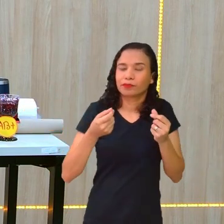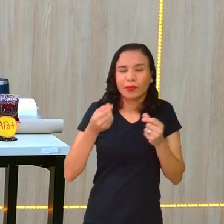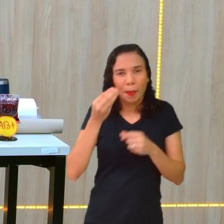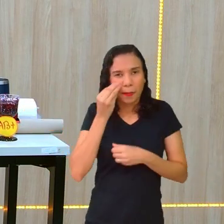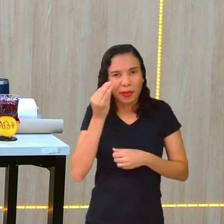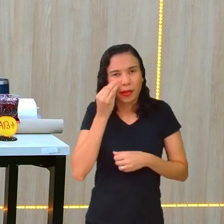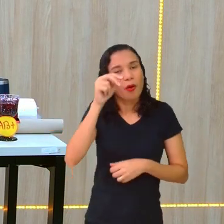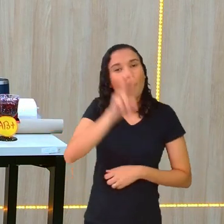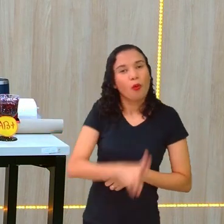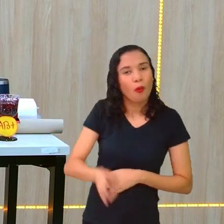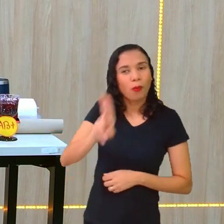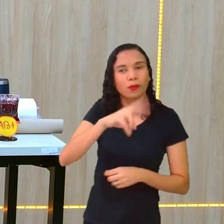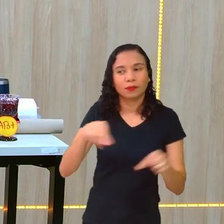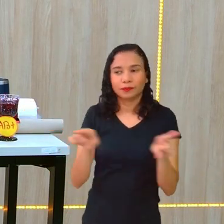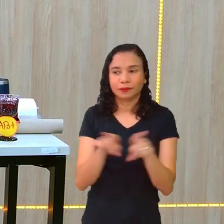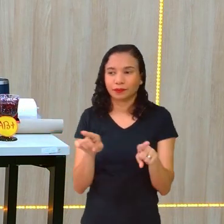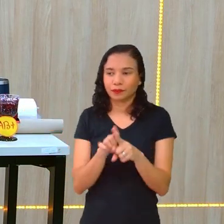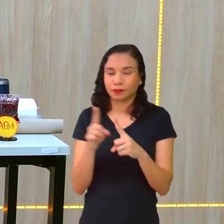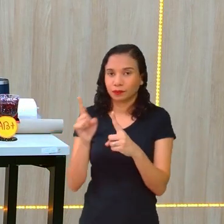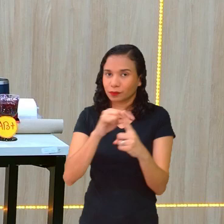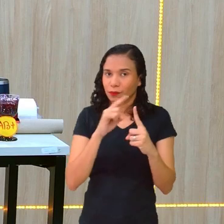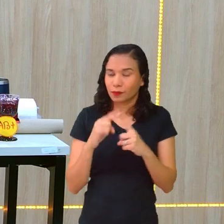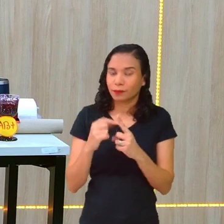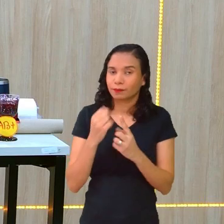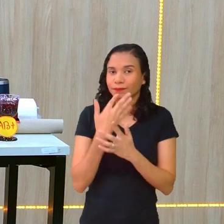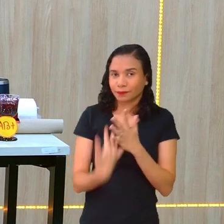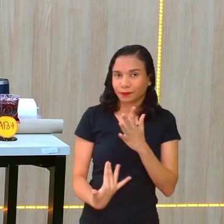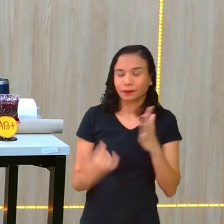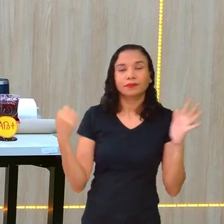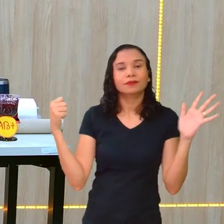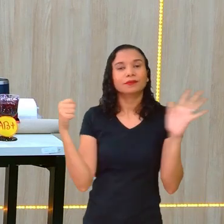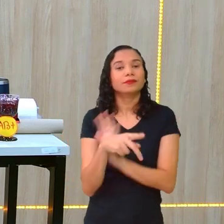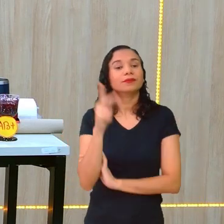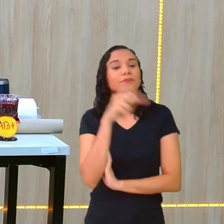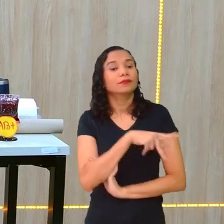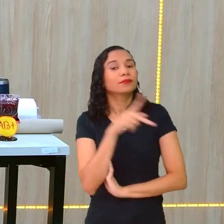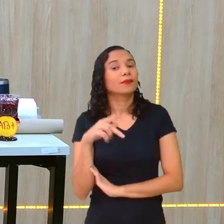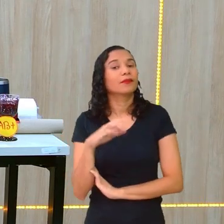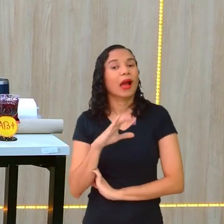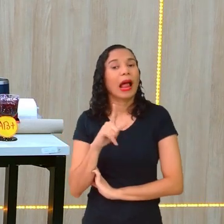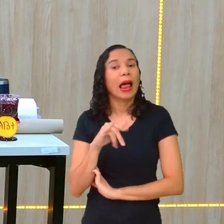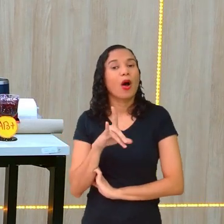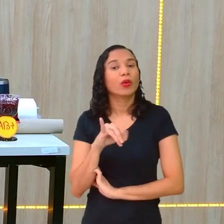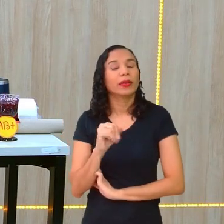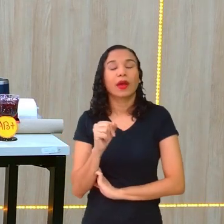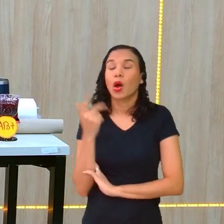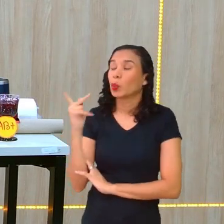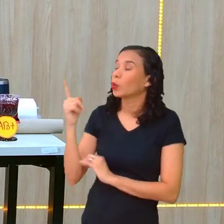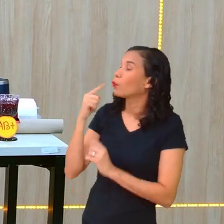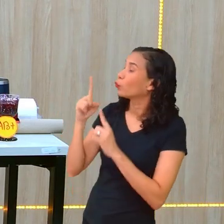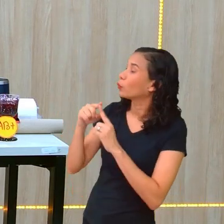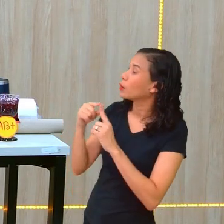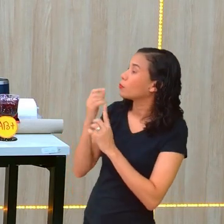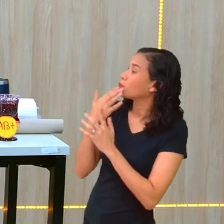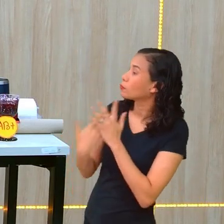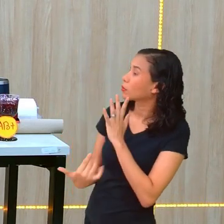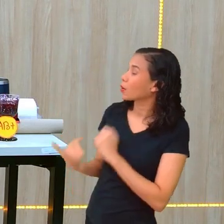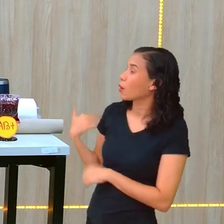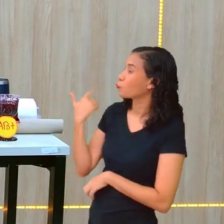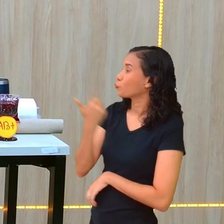simulações usando aqui alguns tipos de sangue. Eu vou perguntar aqui à professora Cláudia: professora, qual é o seu tipo de sangue, para a